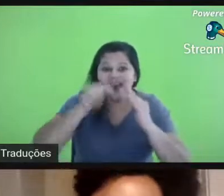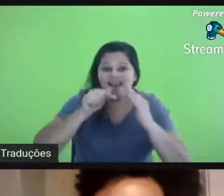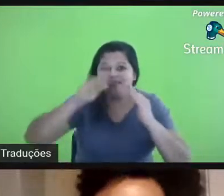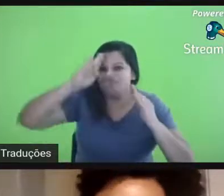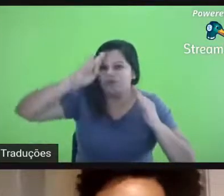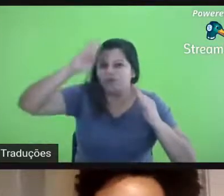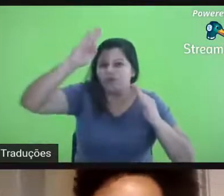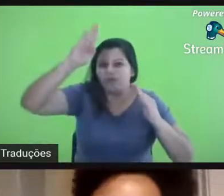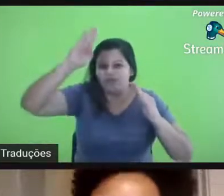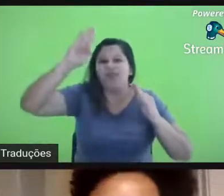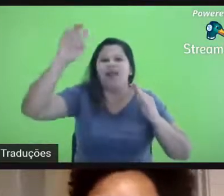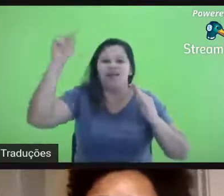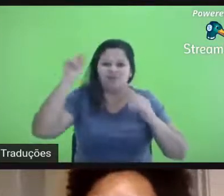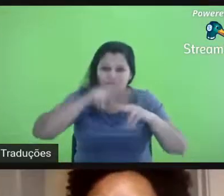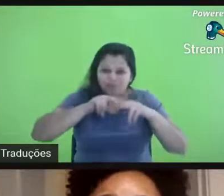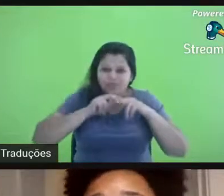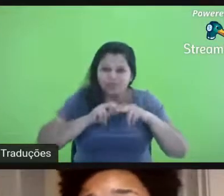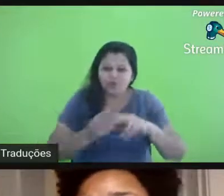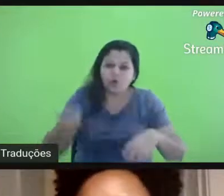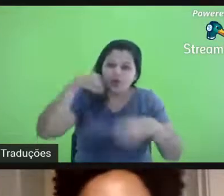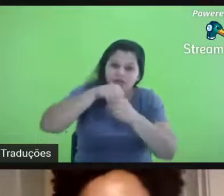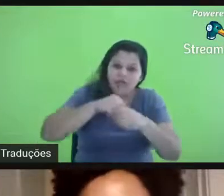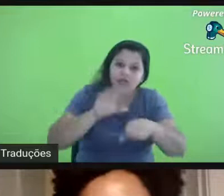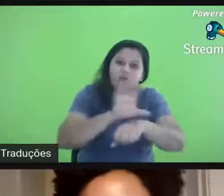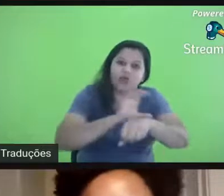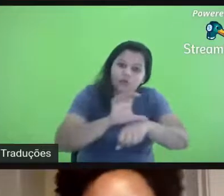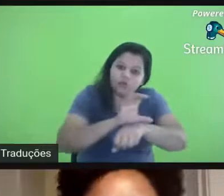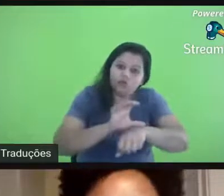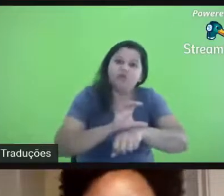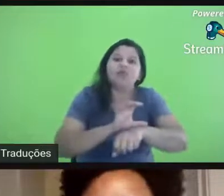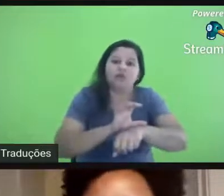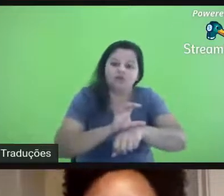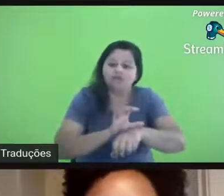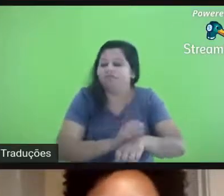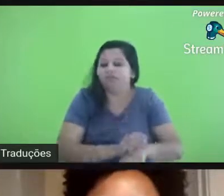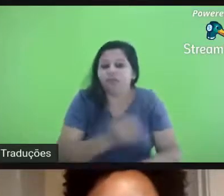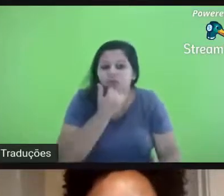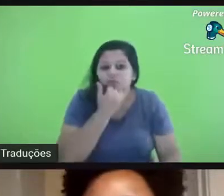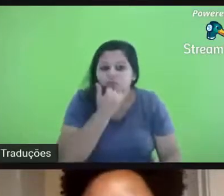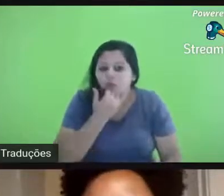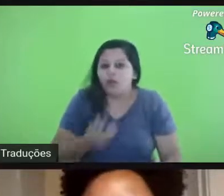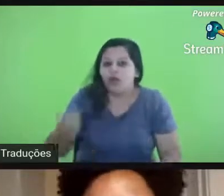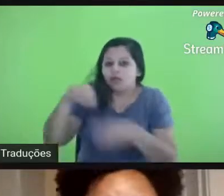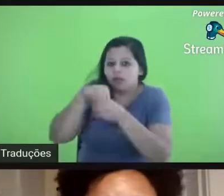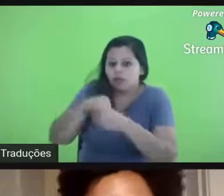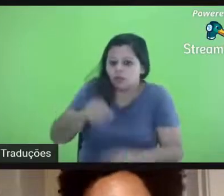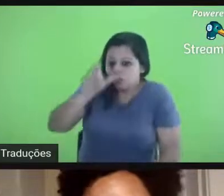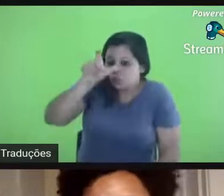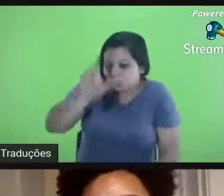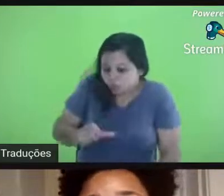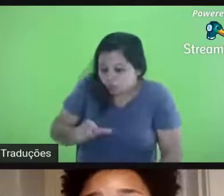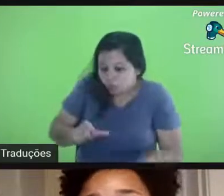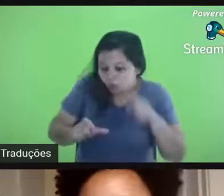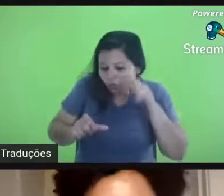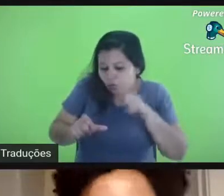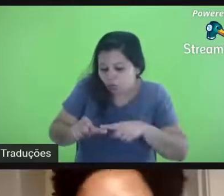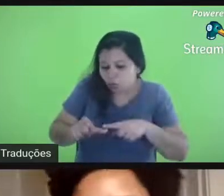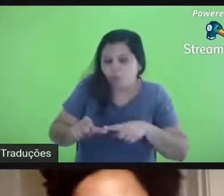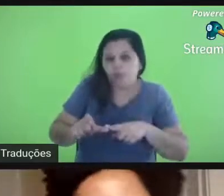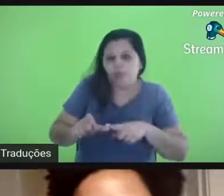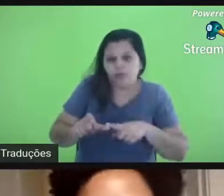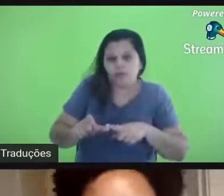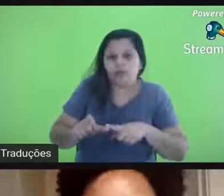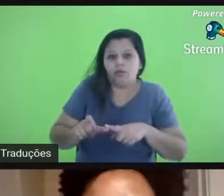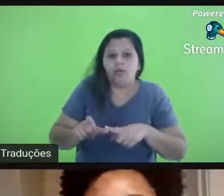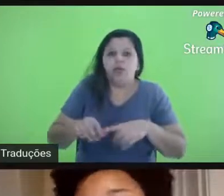para a Constituição enquanto sujeito. Então, nós estamos falando de pessoas que não têm tão pouco